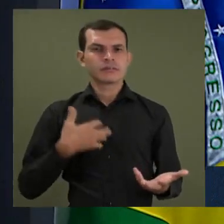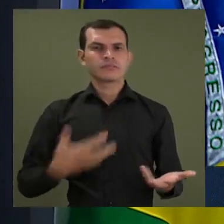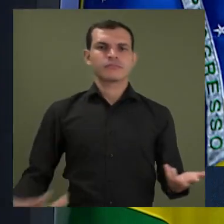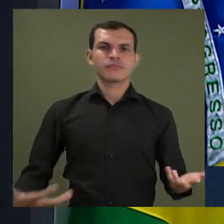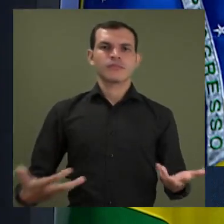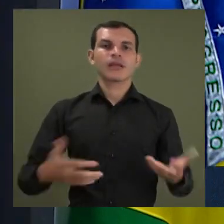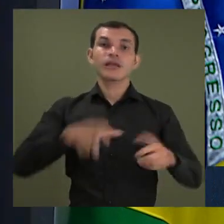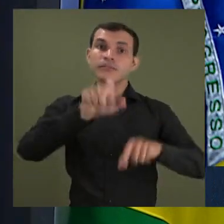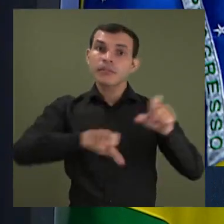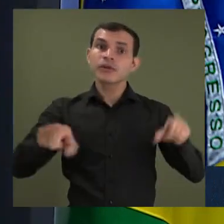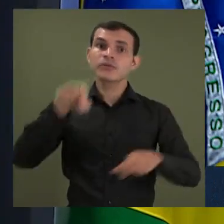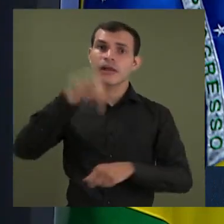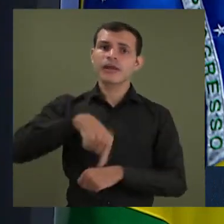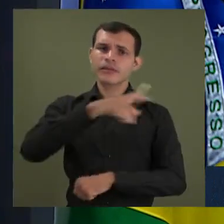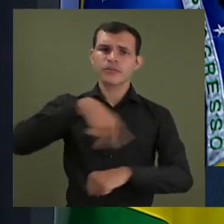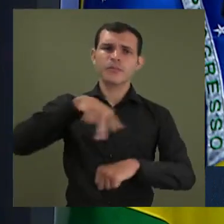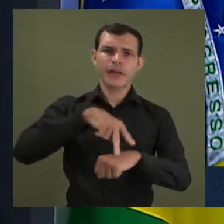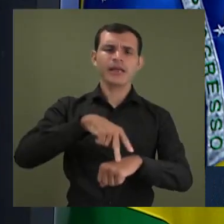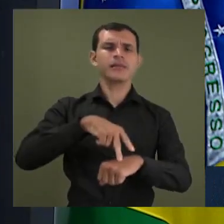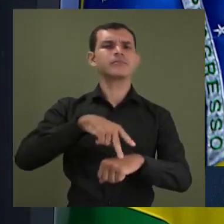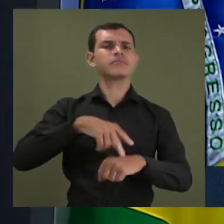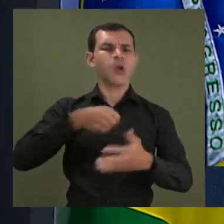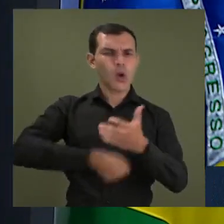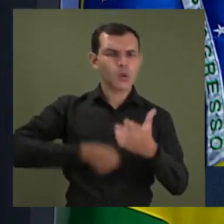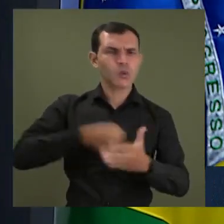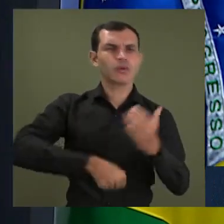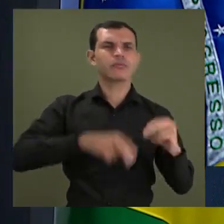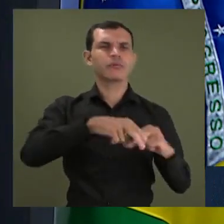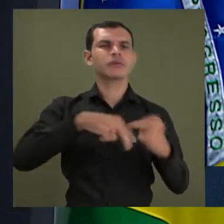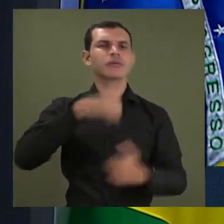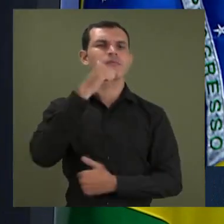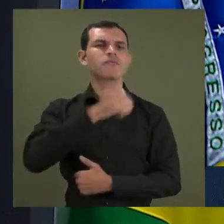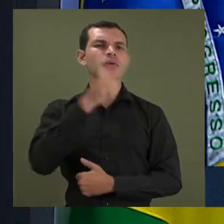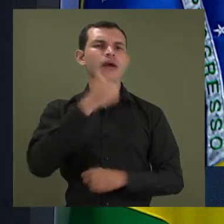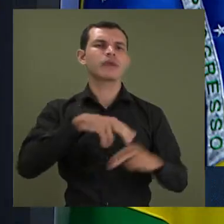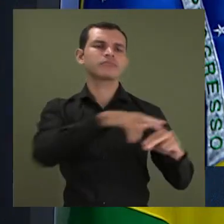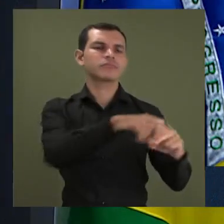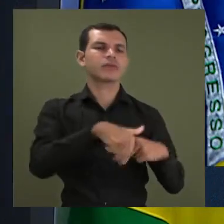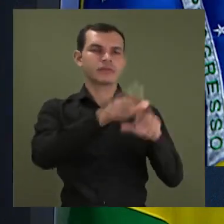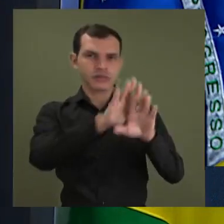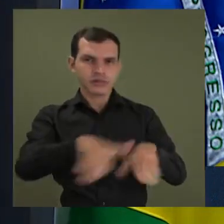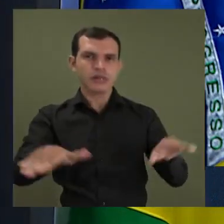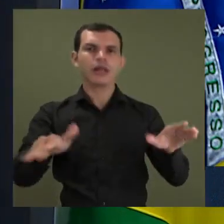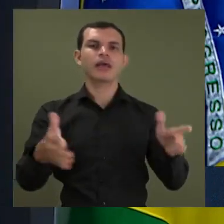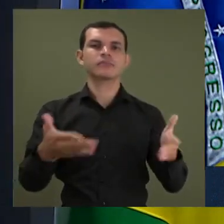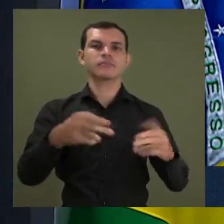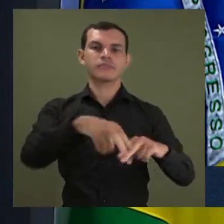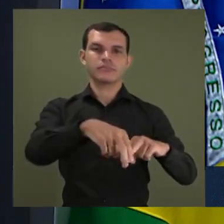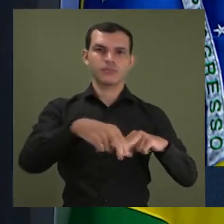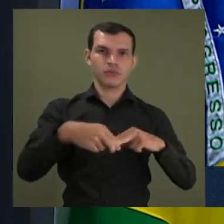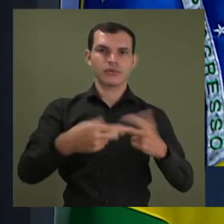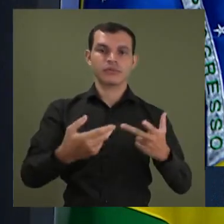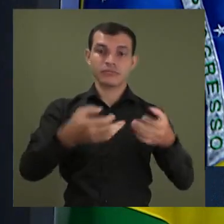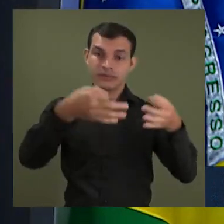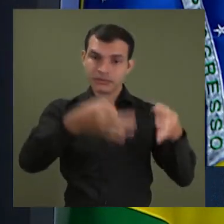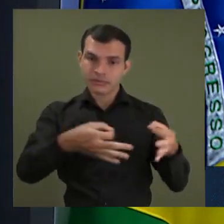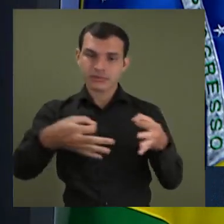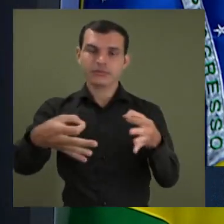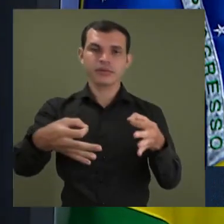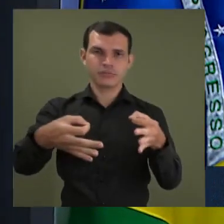cidadão de bem nesse país, que defende mulher, que defende criança, que defende o que é correto.